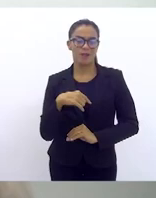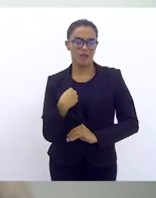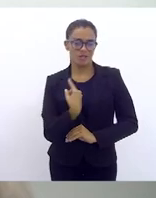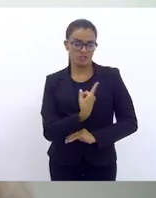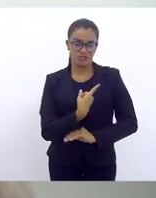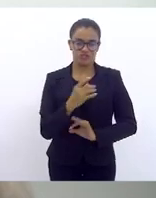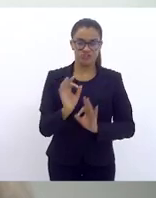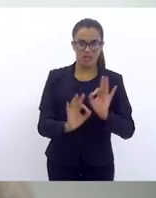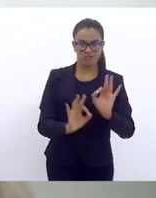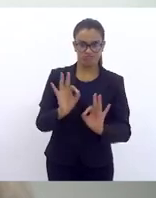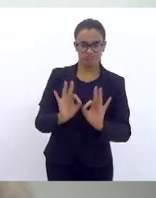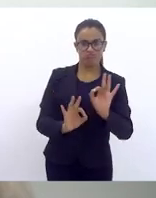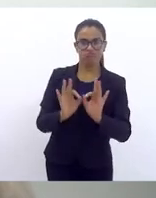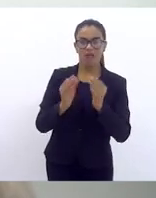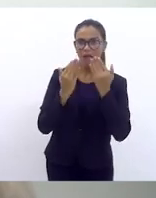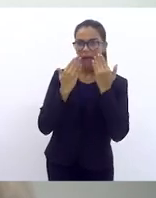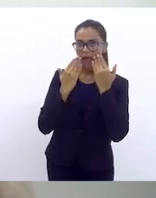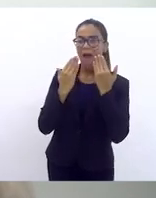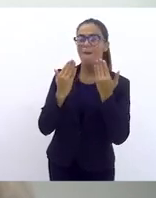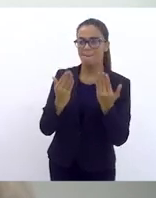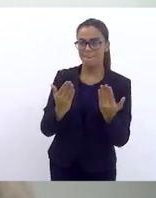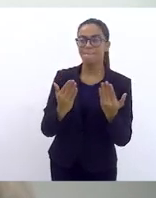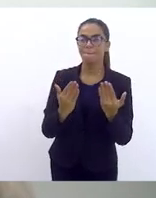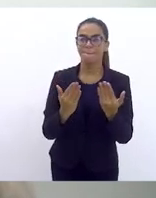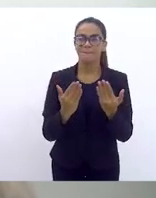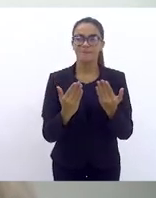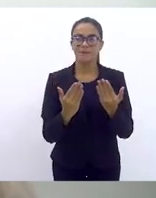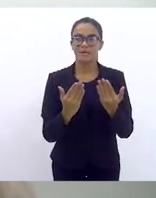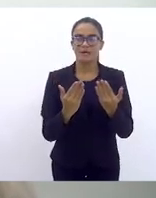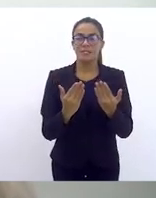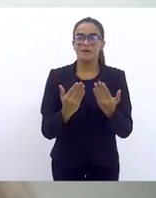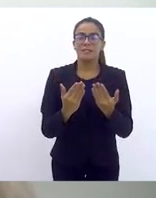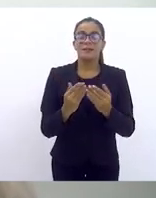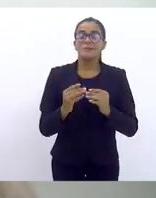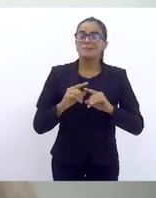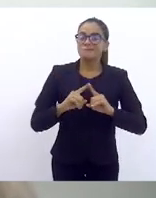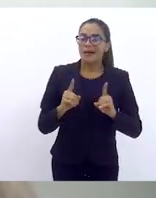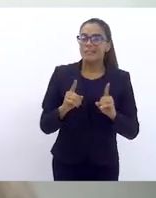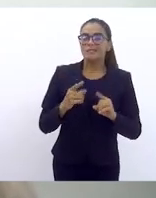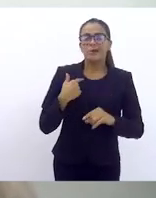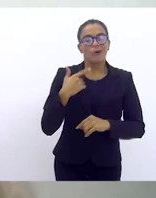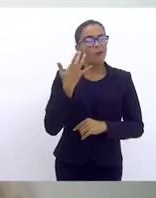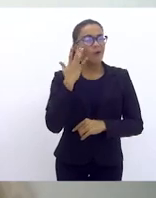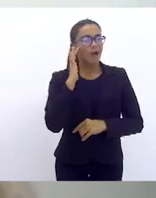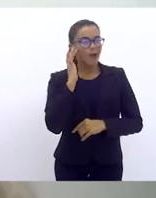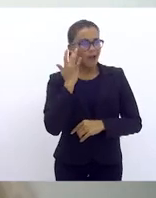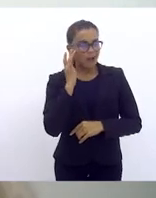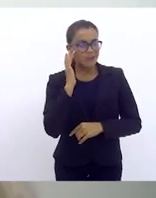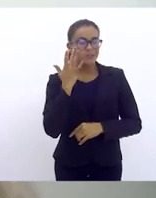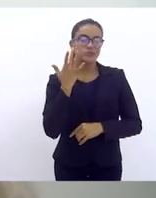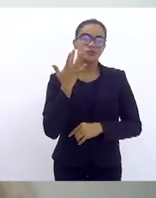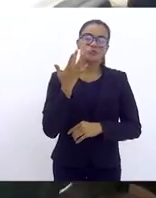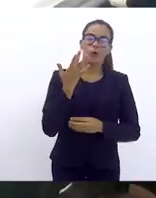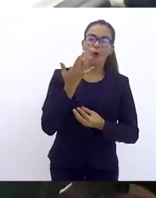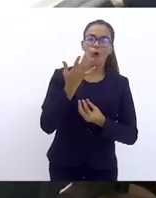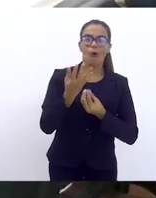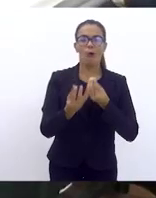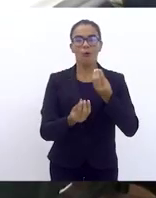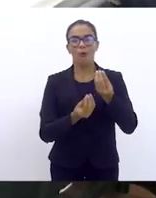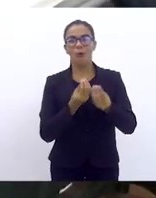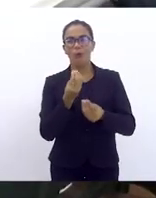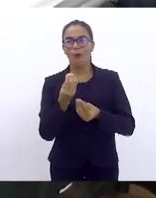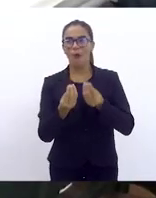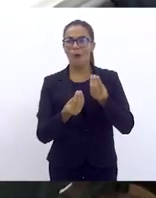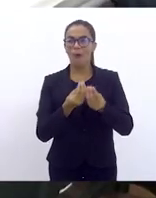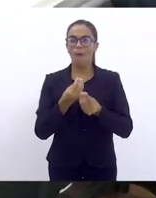preparado aqui para apresentar Presidente entretanto eu acho que só para ter uma ideia do que que é o